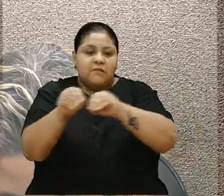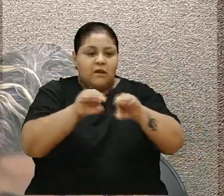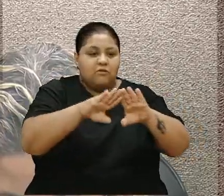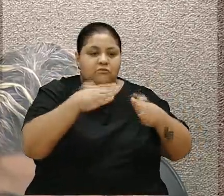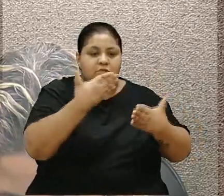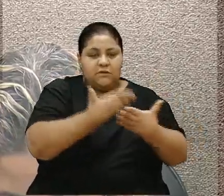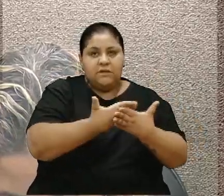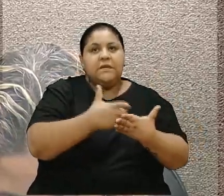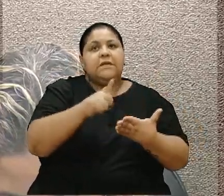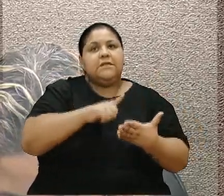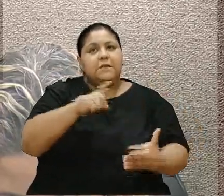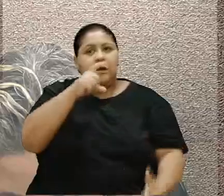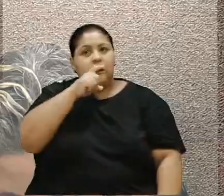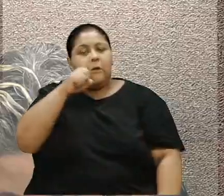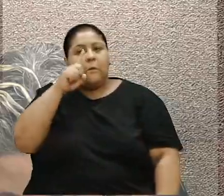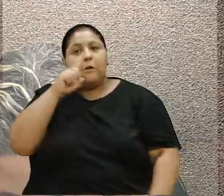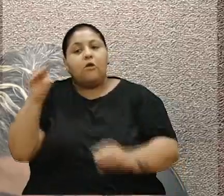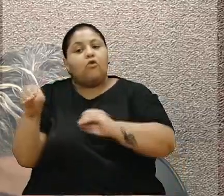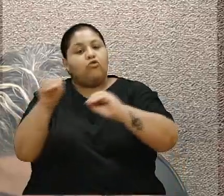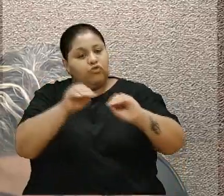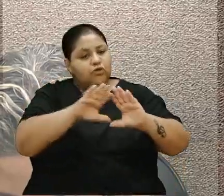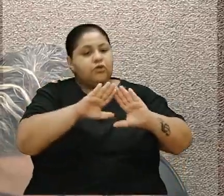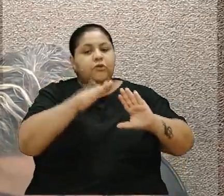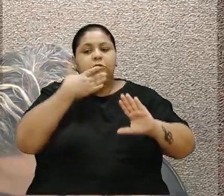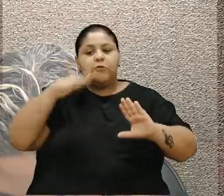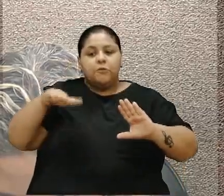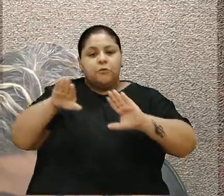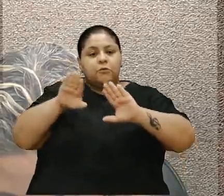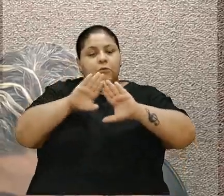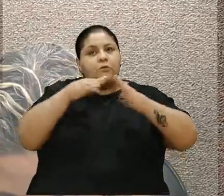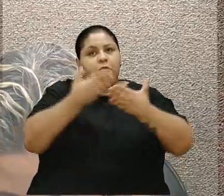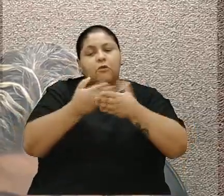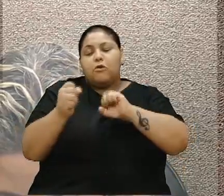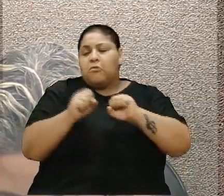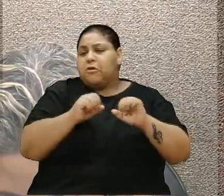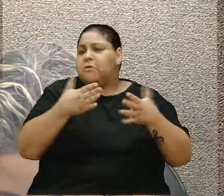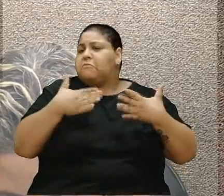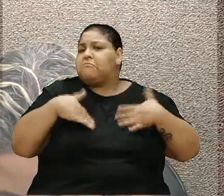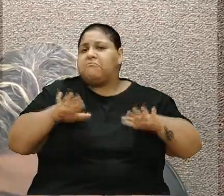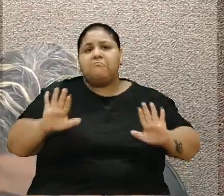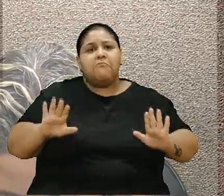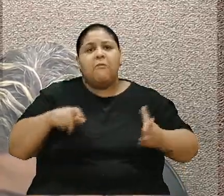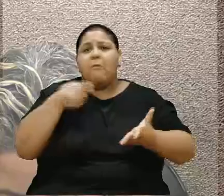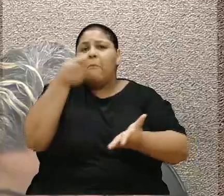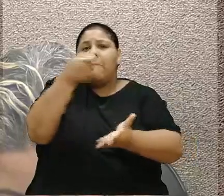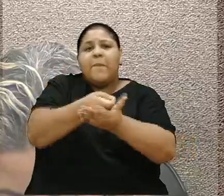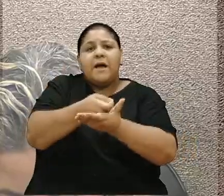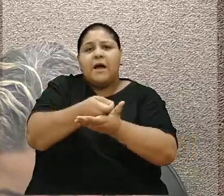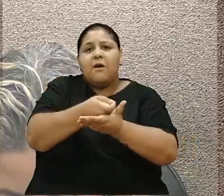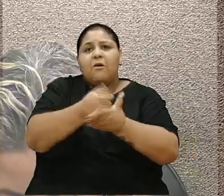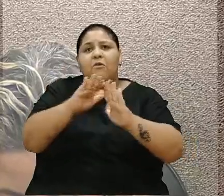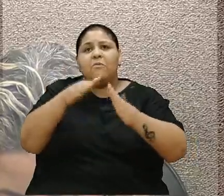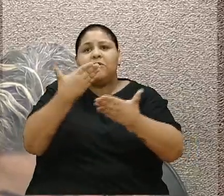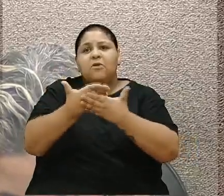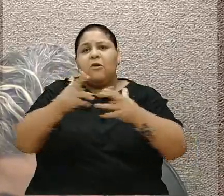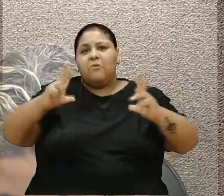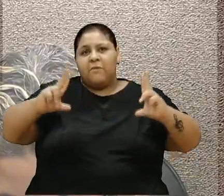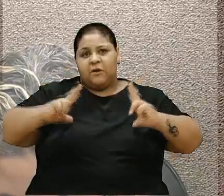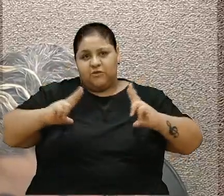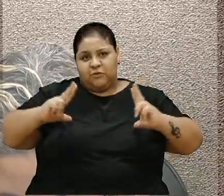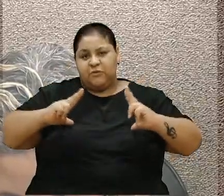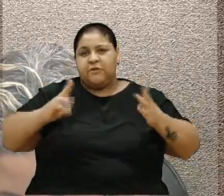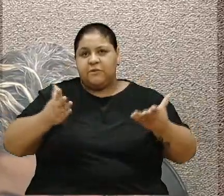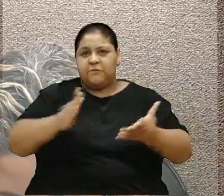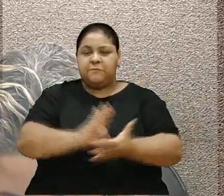tem pais lá que colocaram as crianças na escolinha que poderiam tranquilamente pagar uma escola particular. Eu lhe peço uma parte, vereador. Já lhe